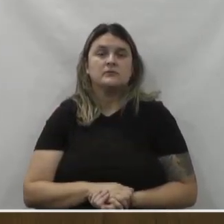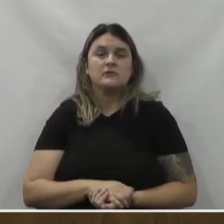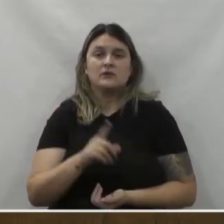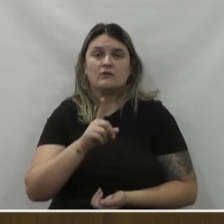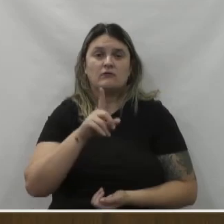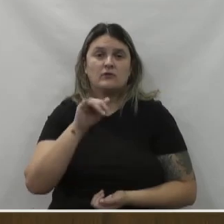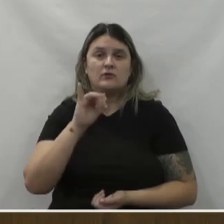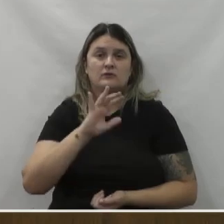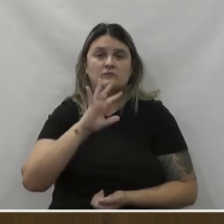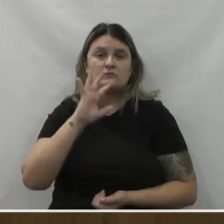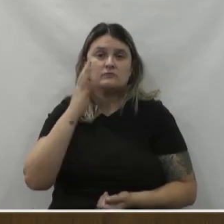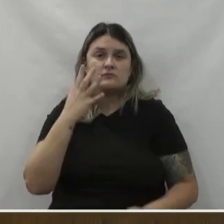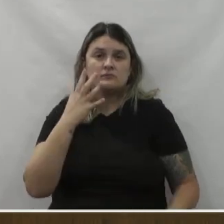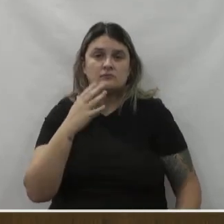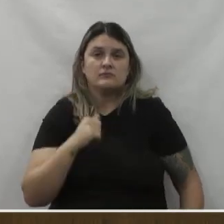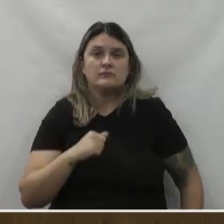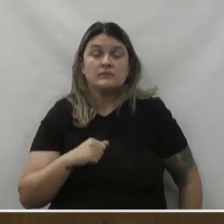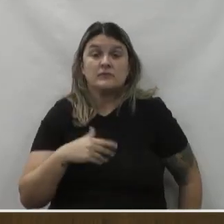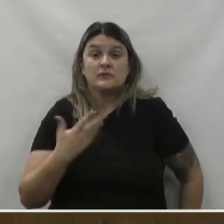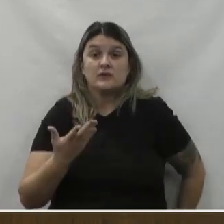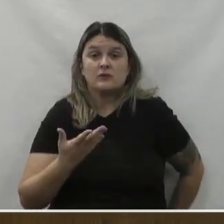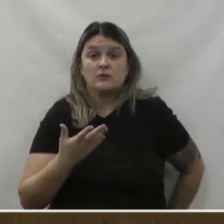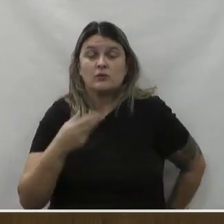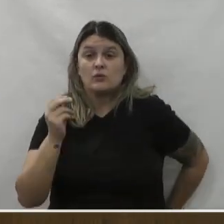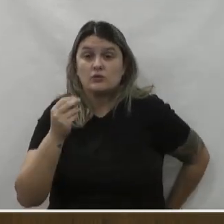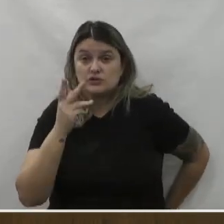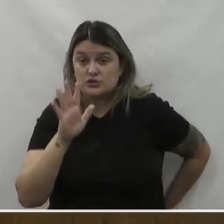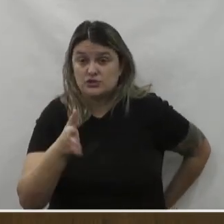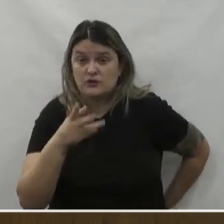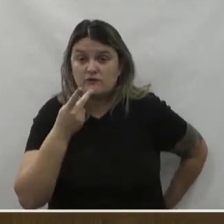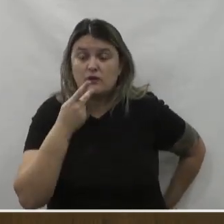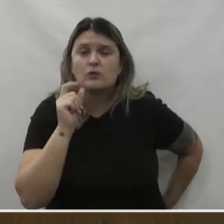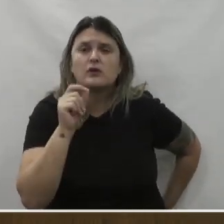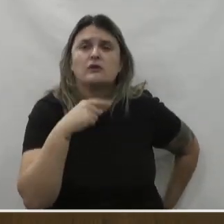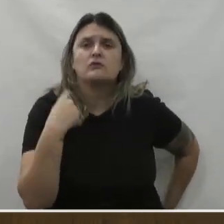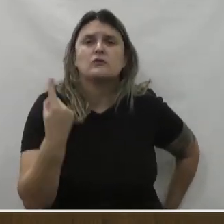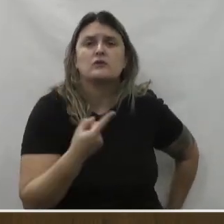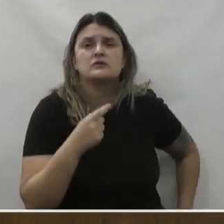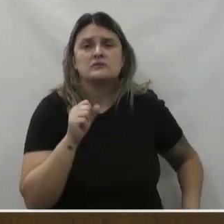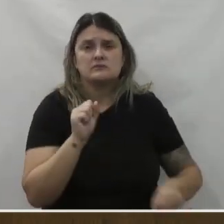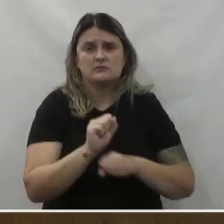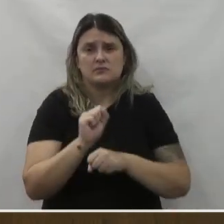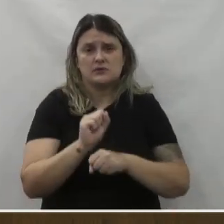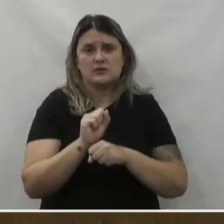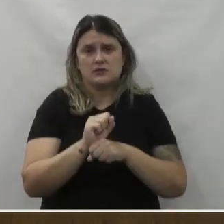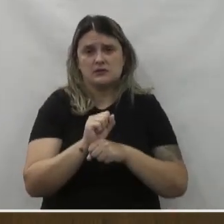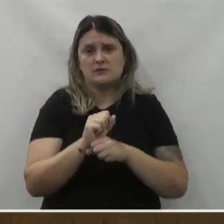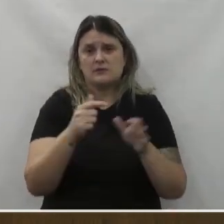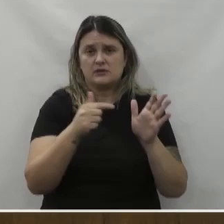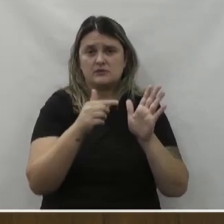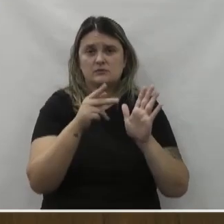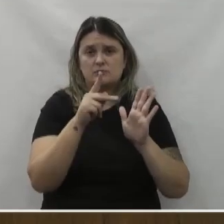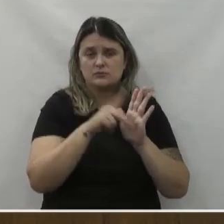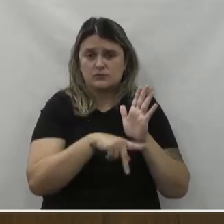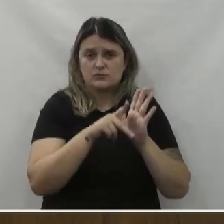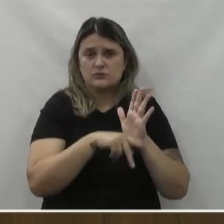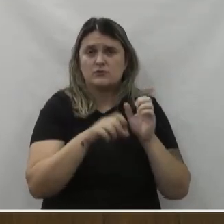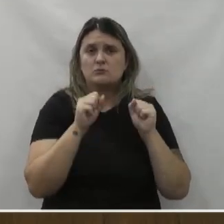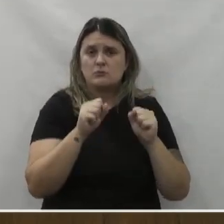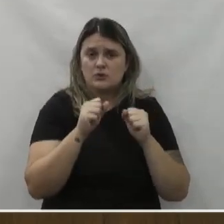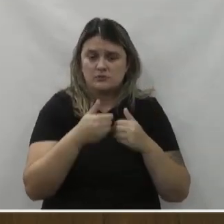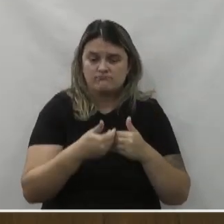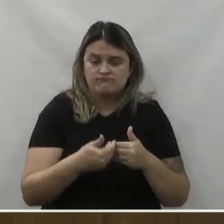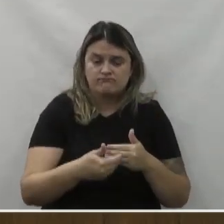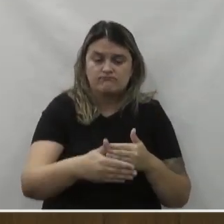acontecerá. Então, como eu falei, né, o que a gente está esperando realmente para que esse projeto possa dar